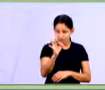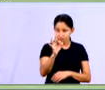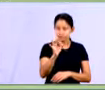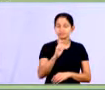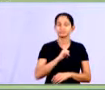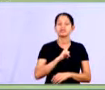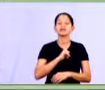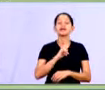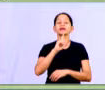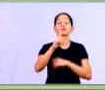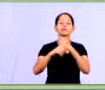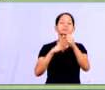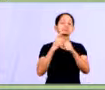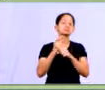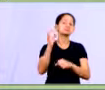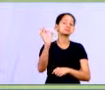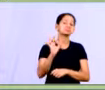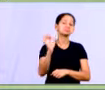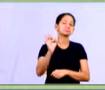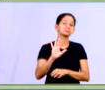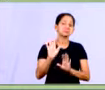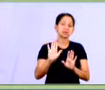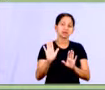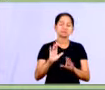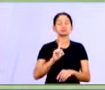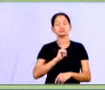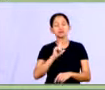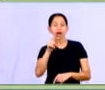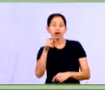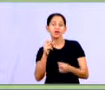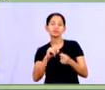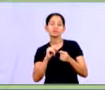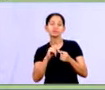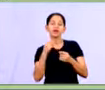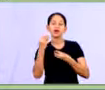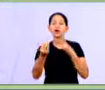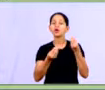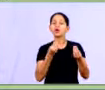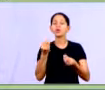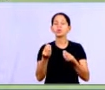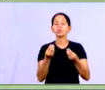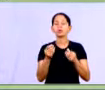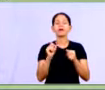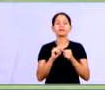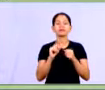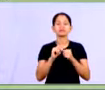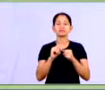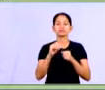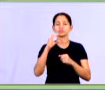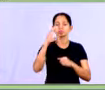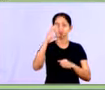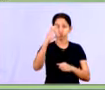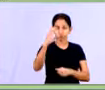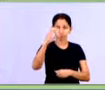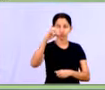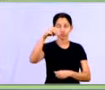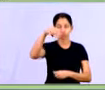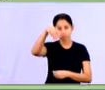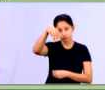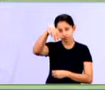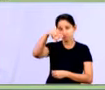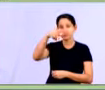taxa ao ano, que representa 9%. Aí como que a gente faz esse cálculo do custo médio ponderado?